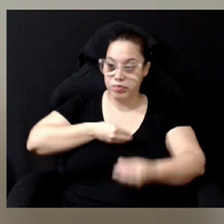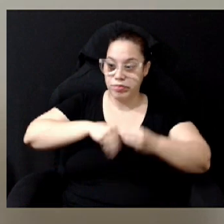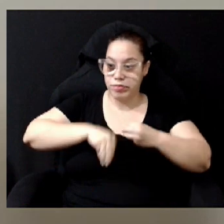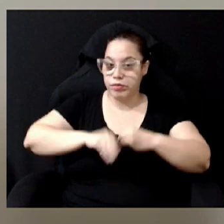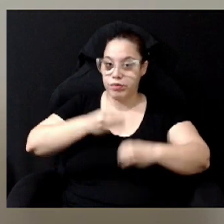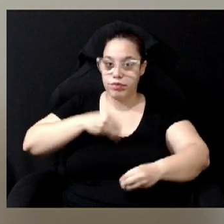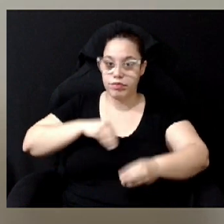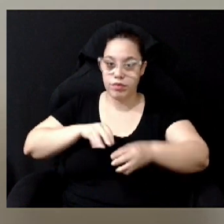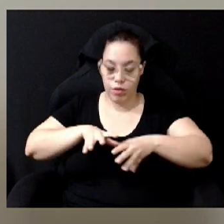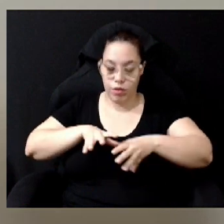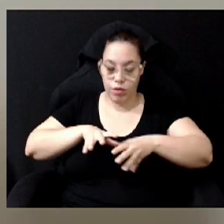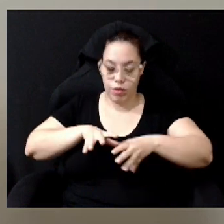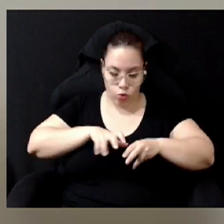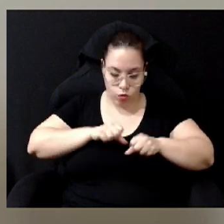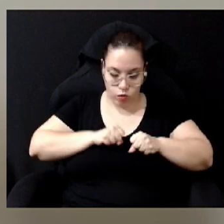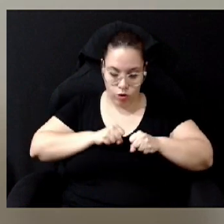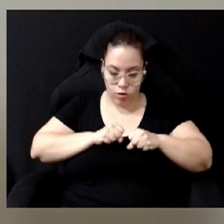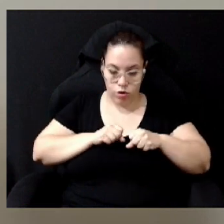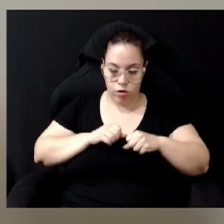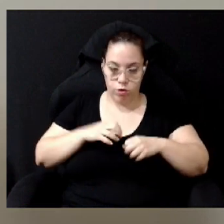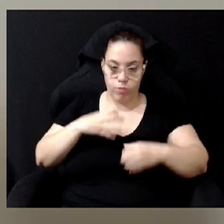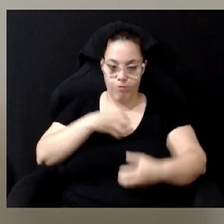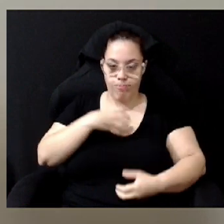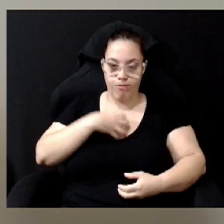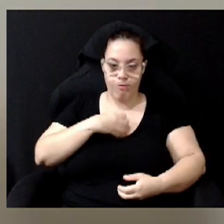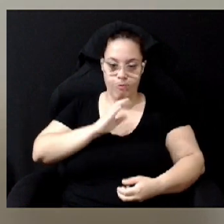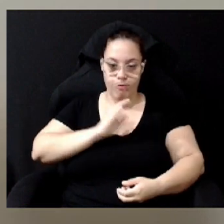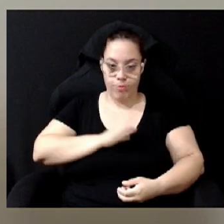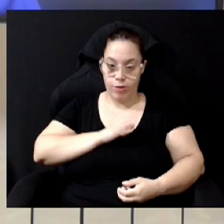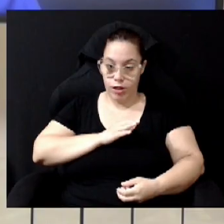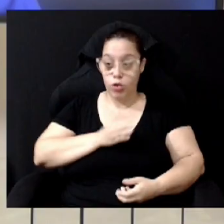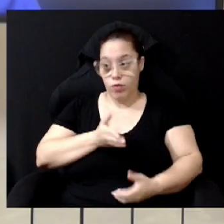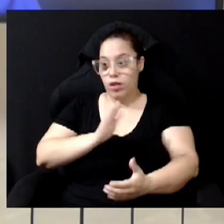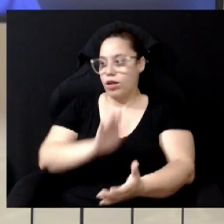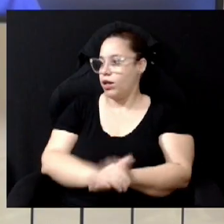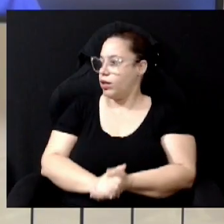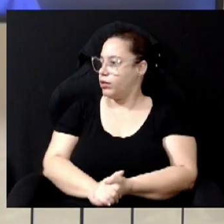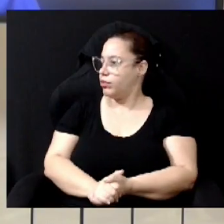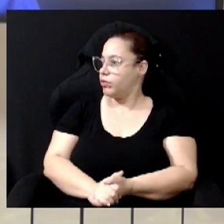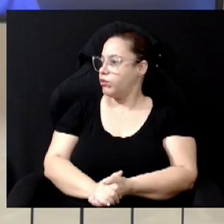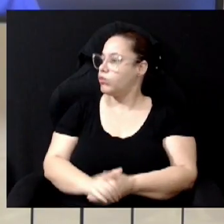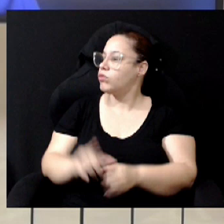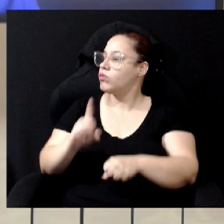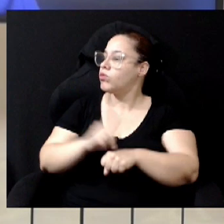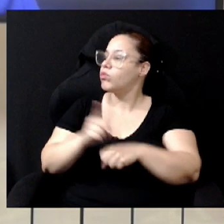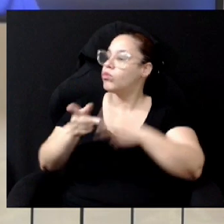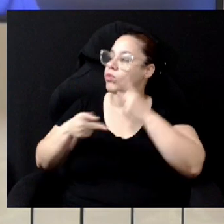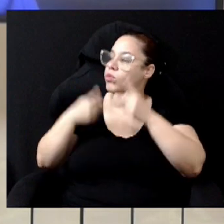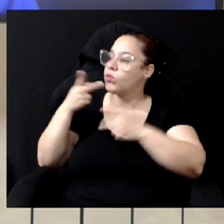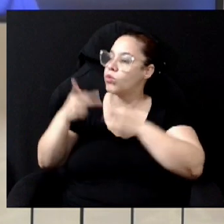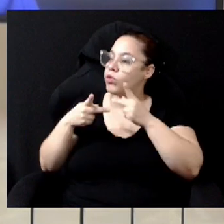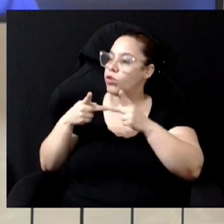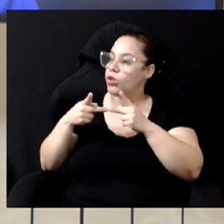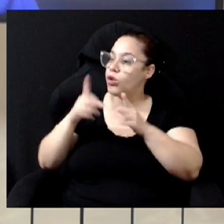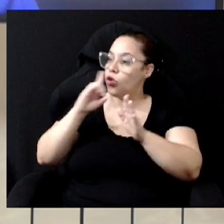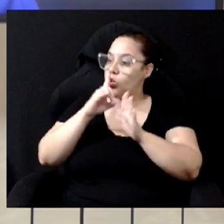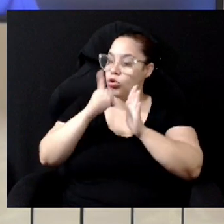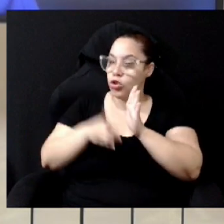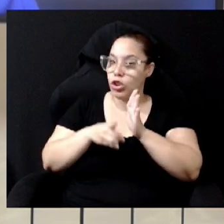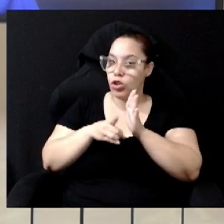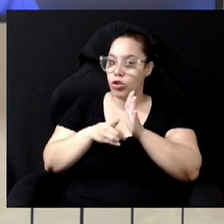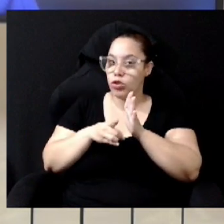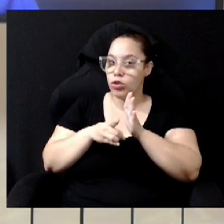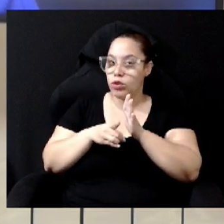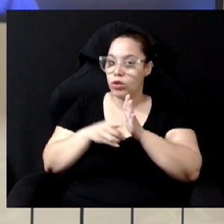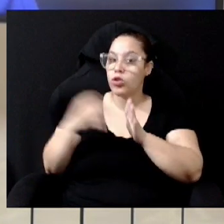acumular e vai levar os sintomas de insuficiência cardíaca. Doutor, agora falar um pouquinho sobre o diagnóstico, que acho que é bem